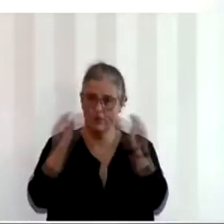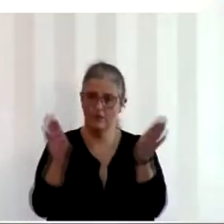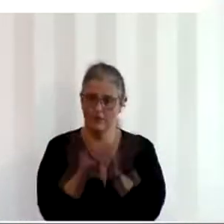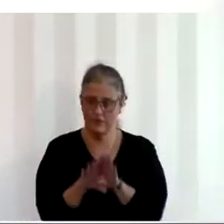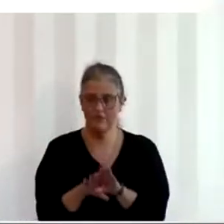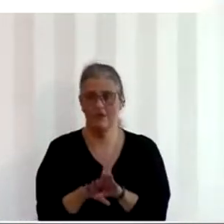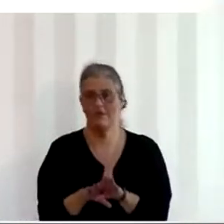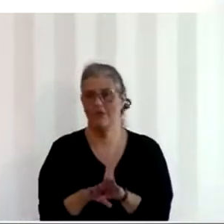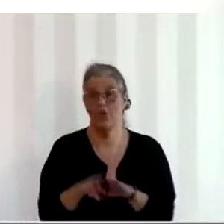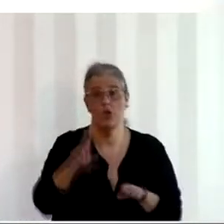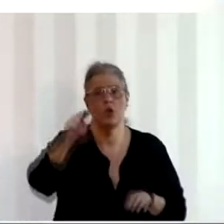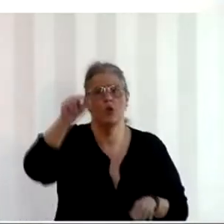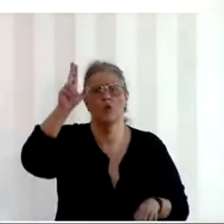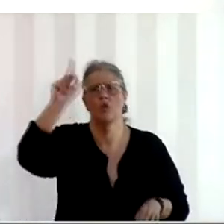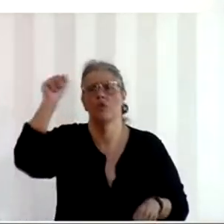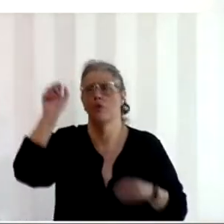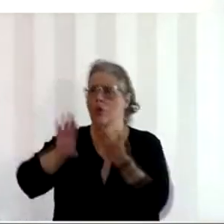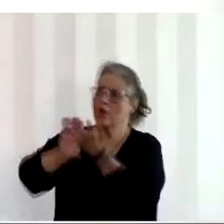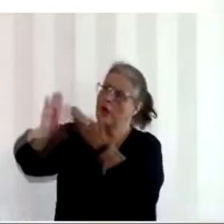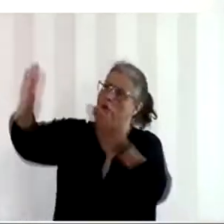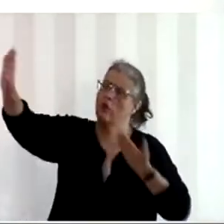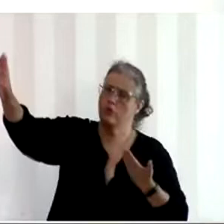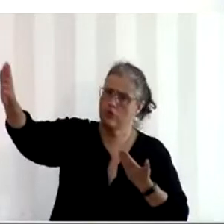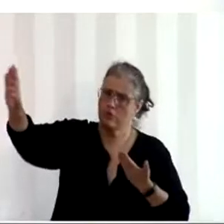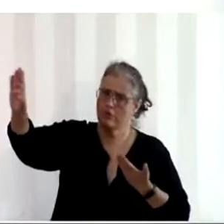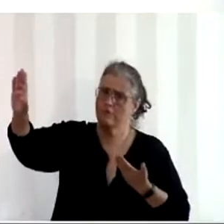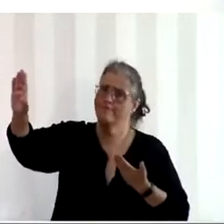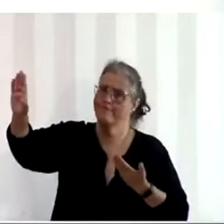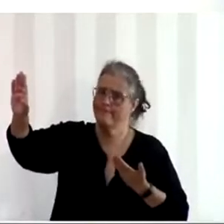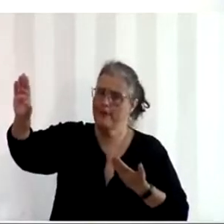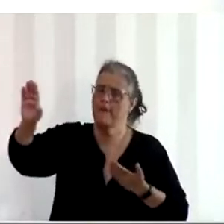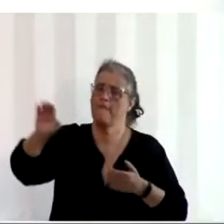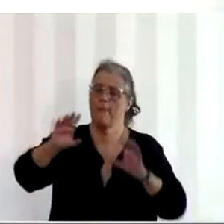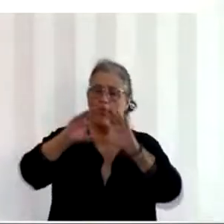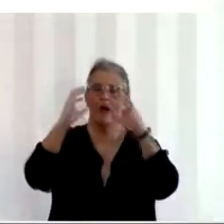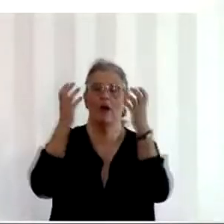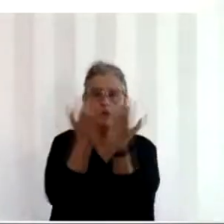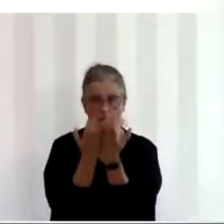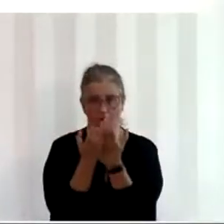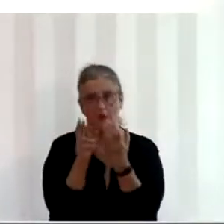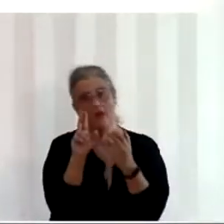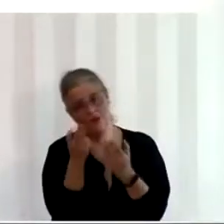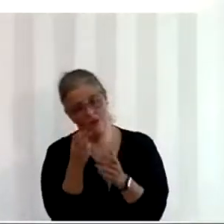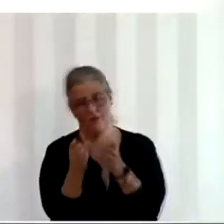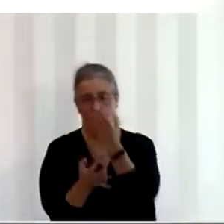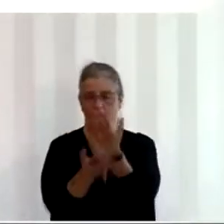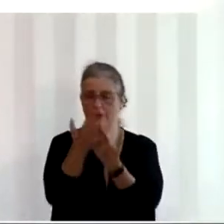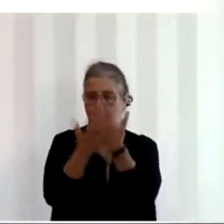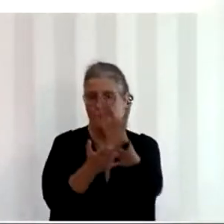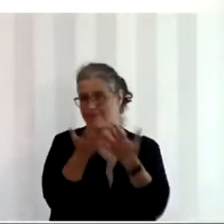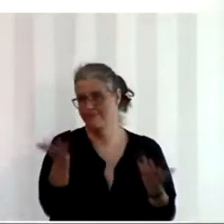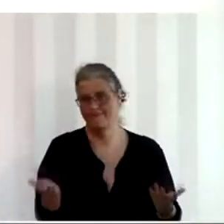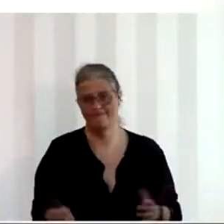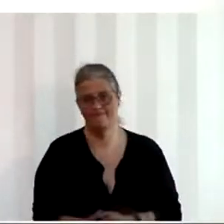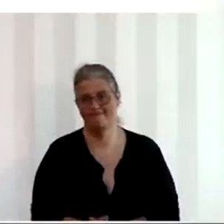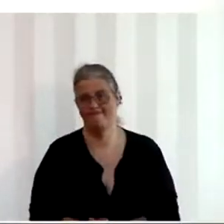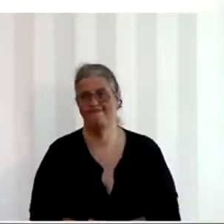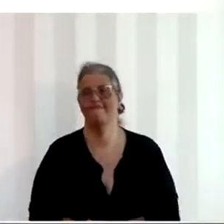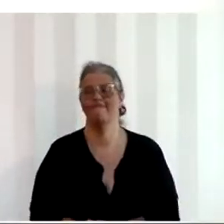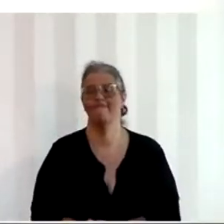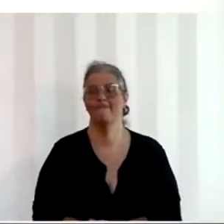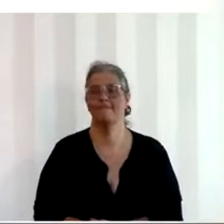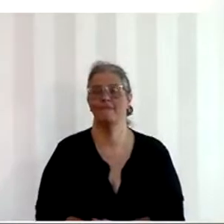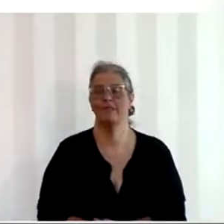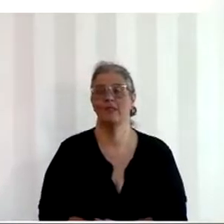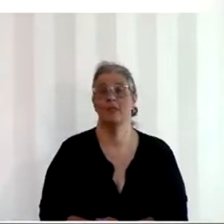do povo a coluna de nuvem durante o dia, nem a coluna de fogo durante a